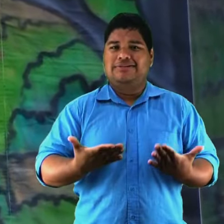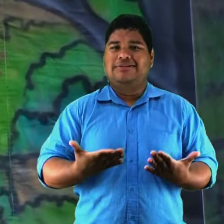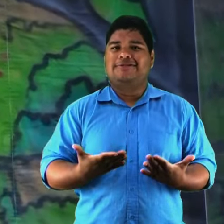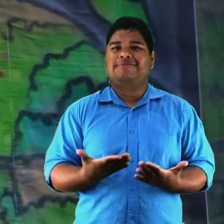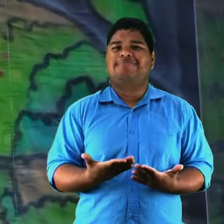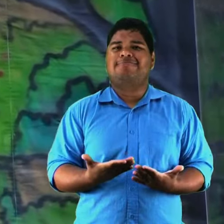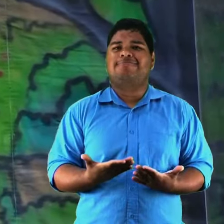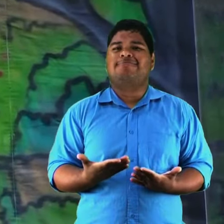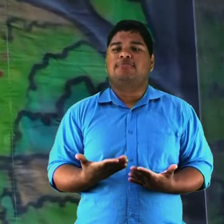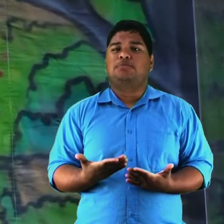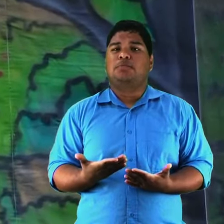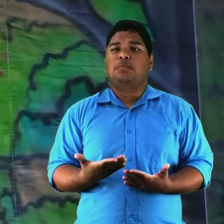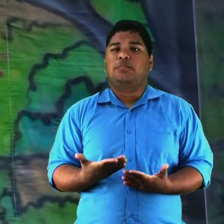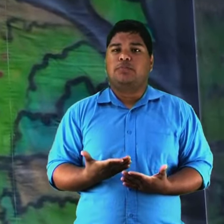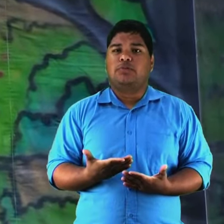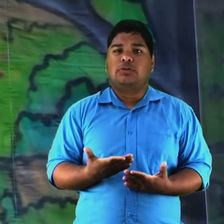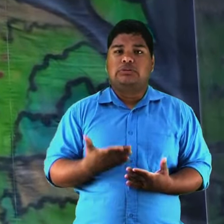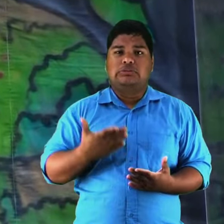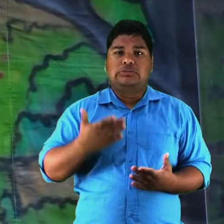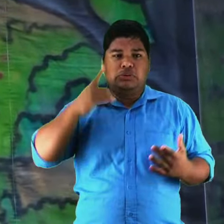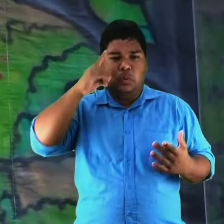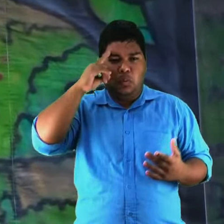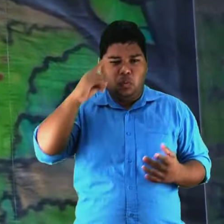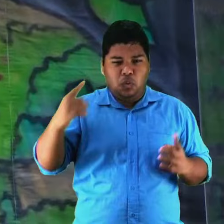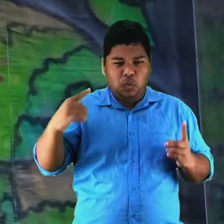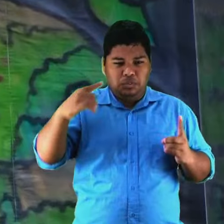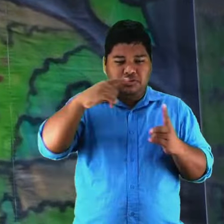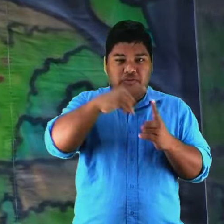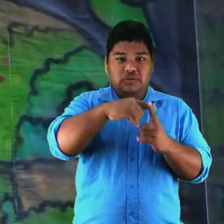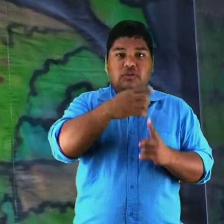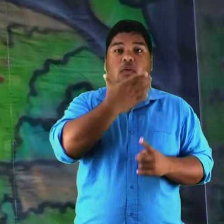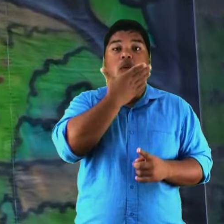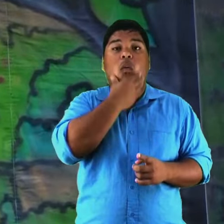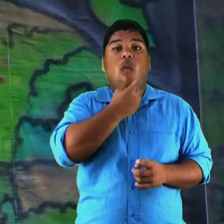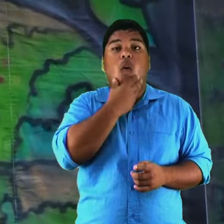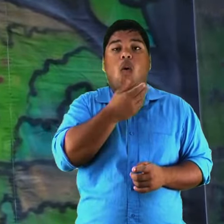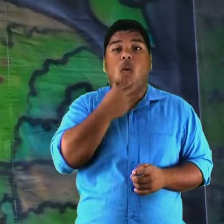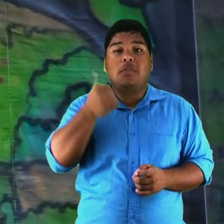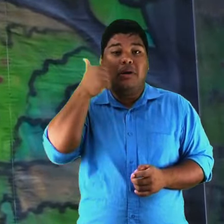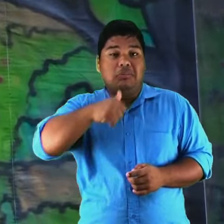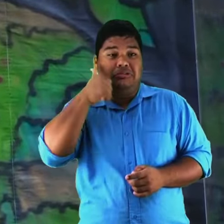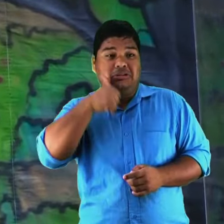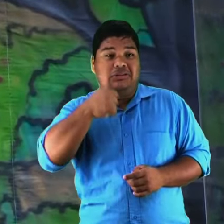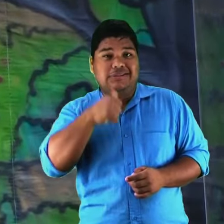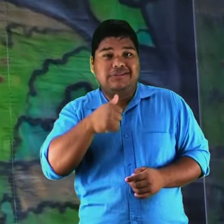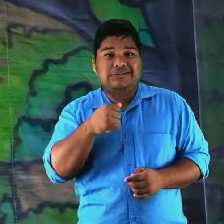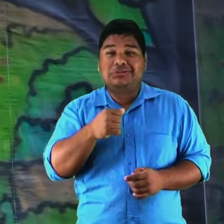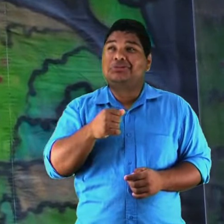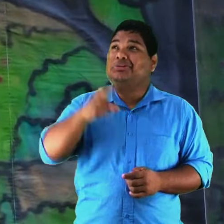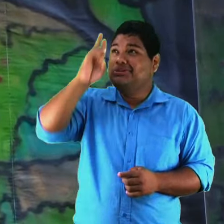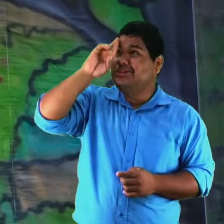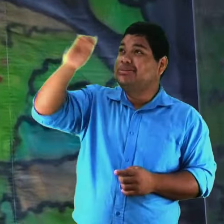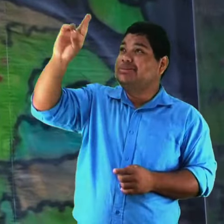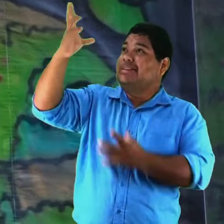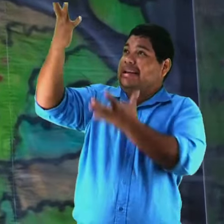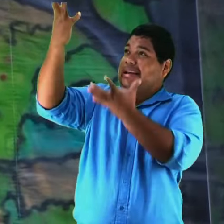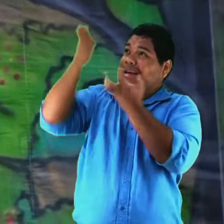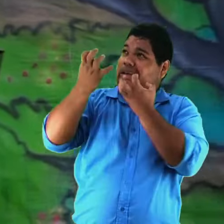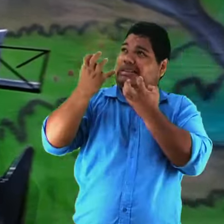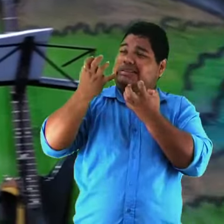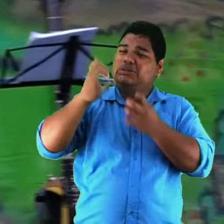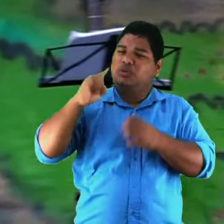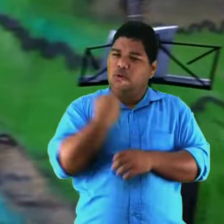determinação, de sermos os homens e as mulheres que o Senhor quer que sejamos. Que